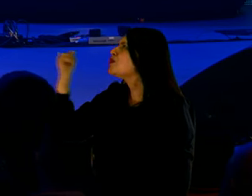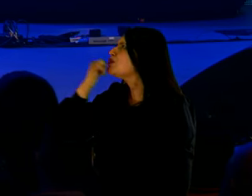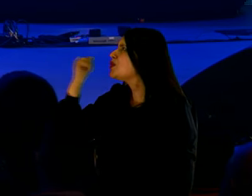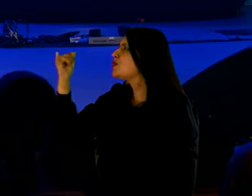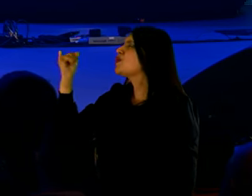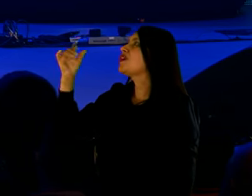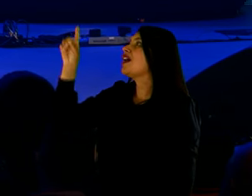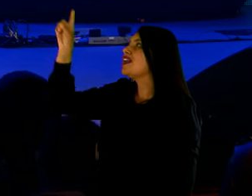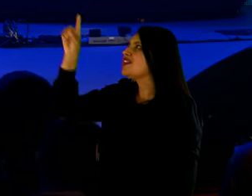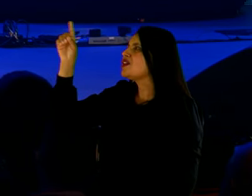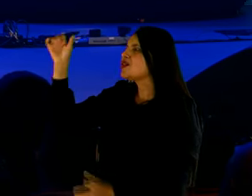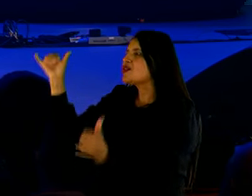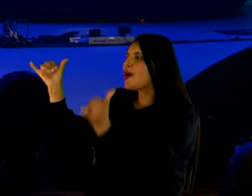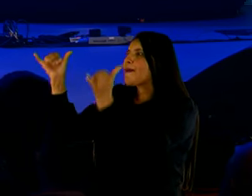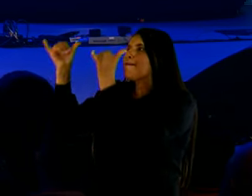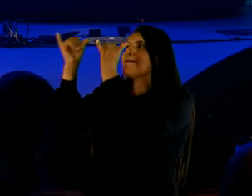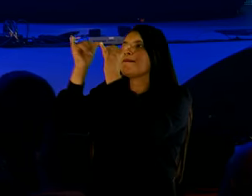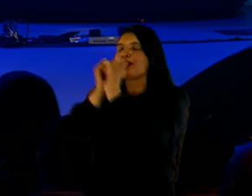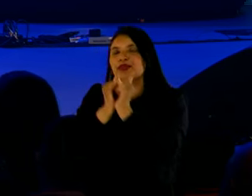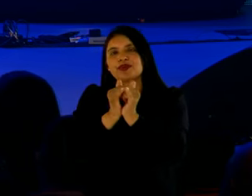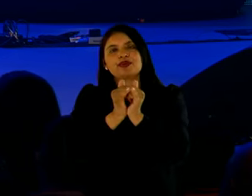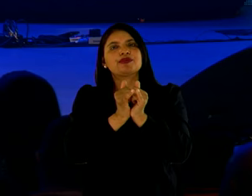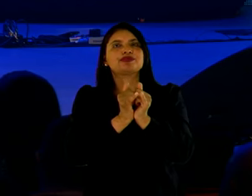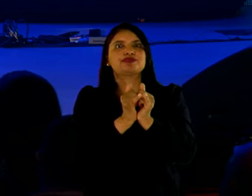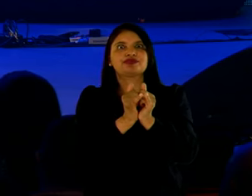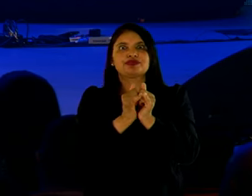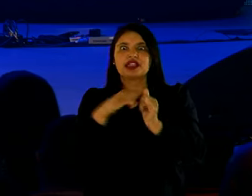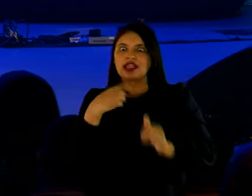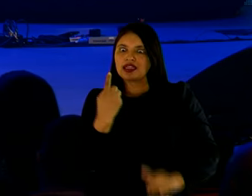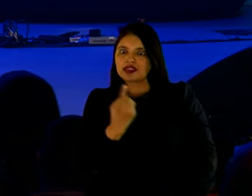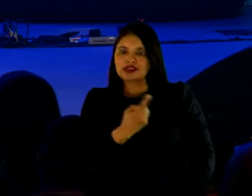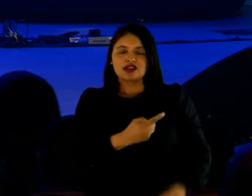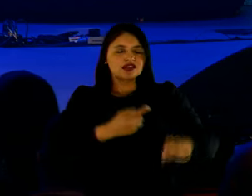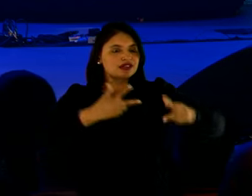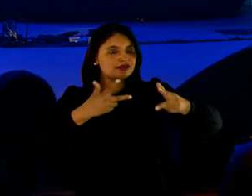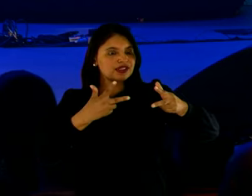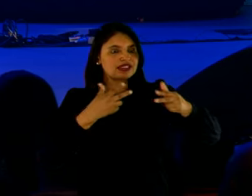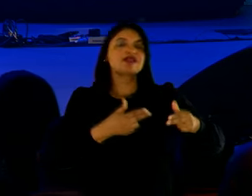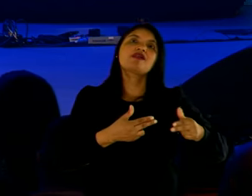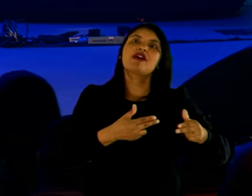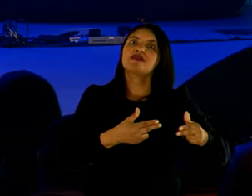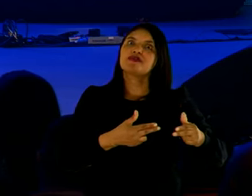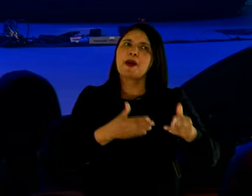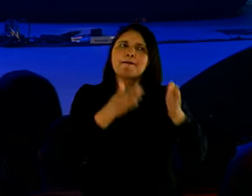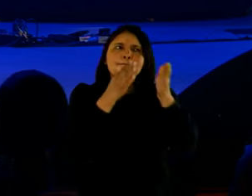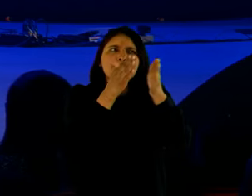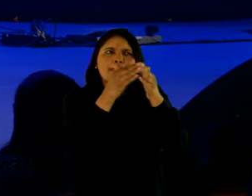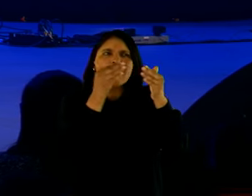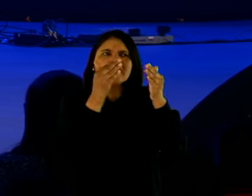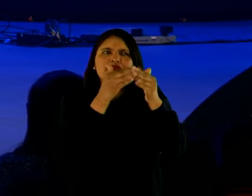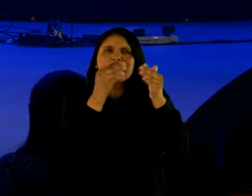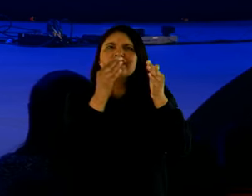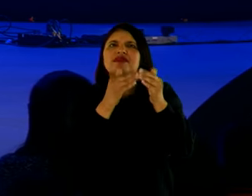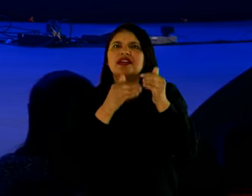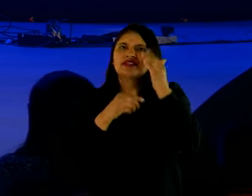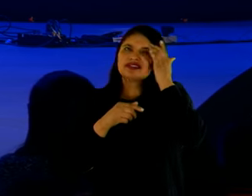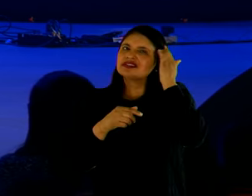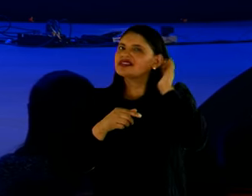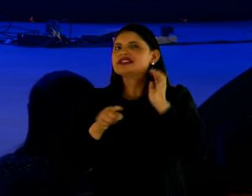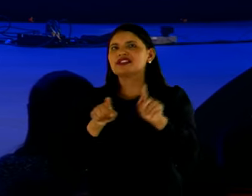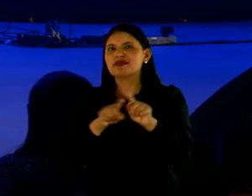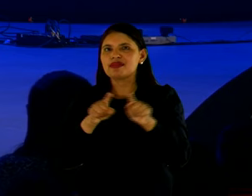com Deus. Me limpa, como Davi fez no Salmo 51. Me purifica com